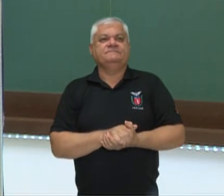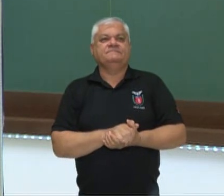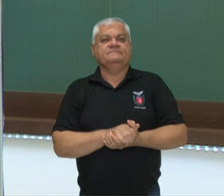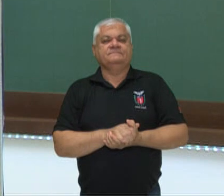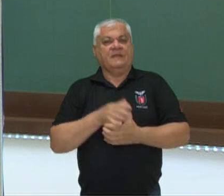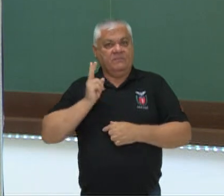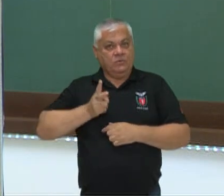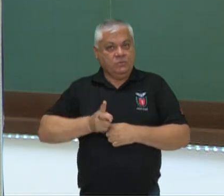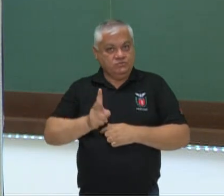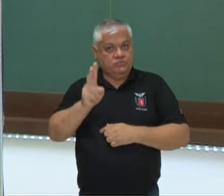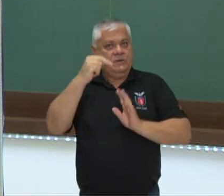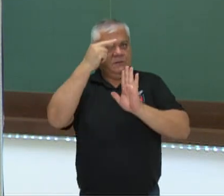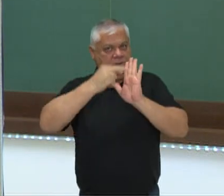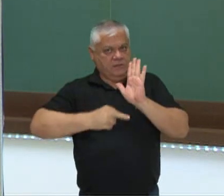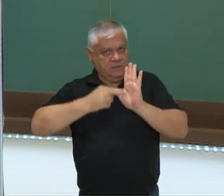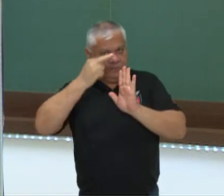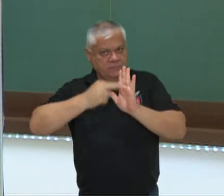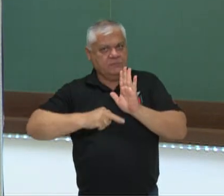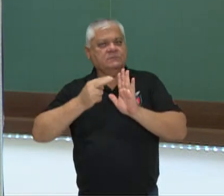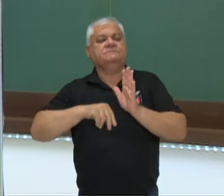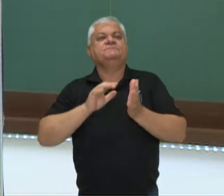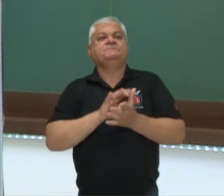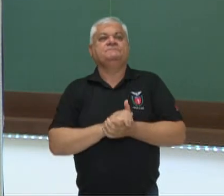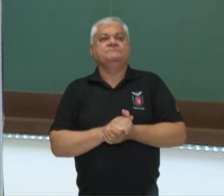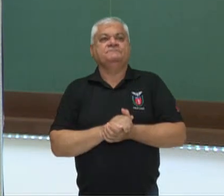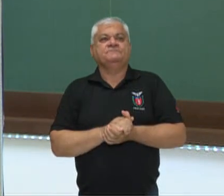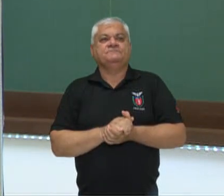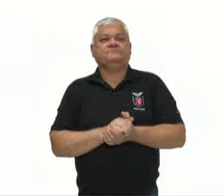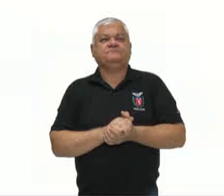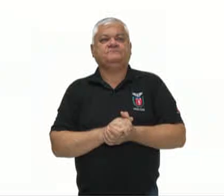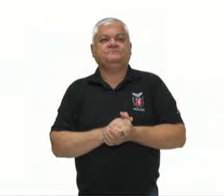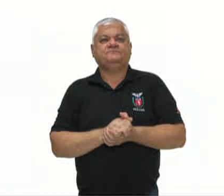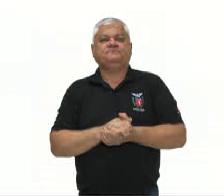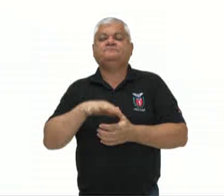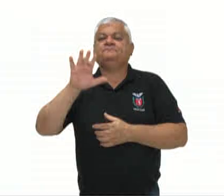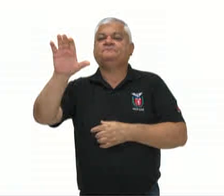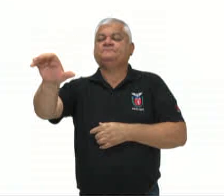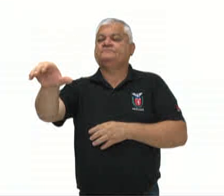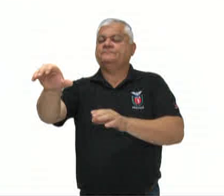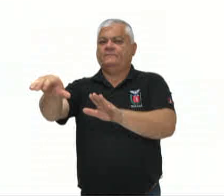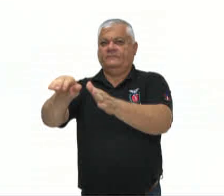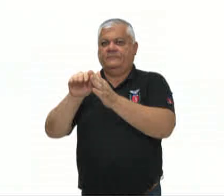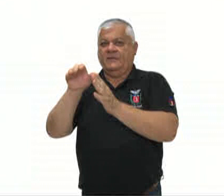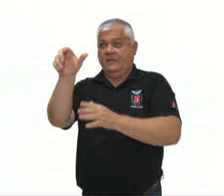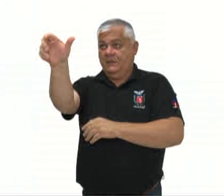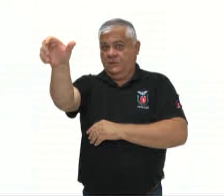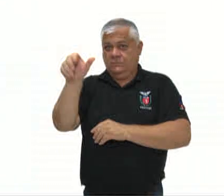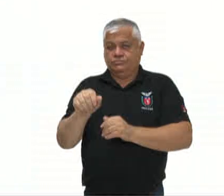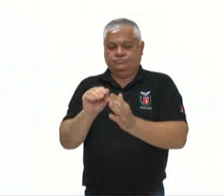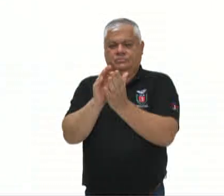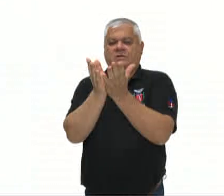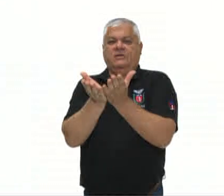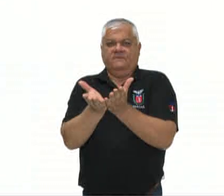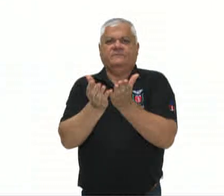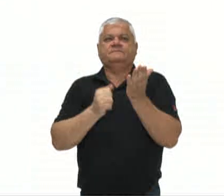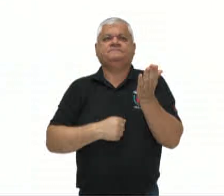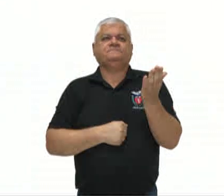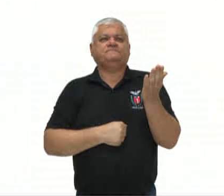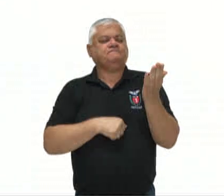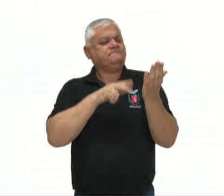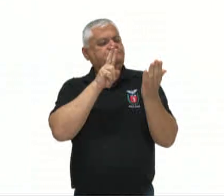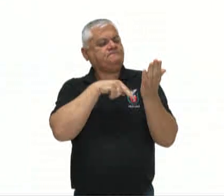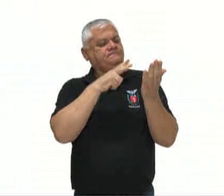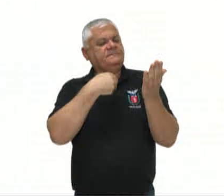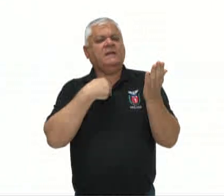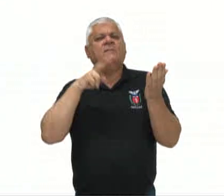Vamos então retomar ainda o primeiro capítulo, né? Pegou no primeiro livro que a mão alcançou. Era uma